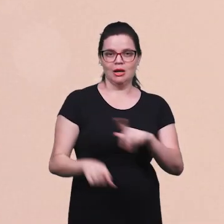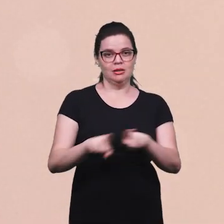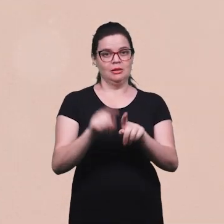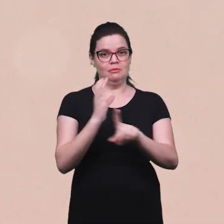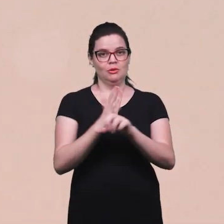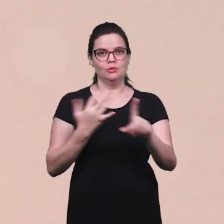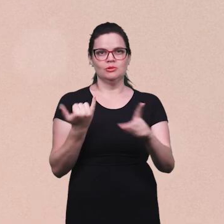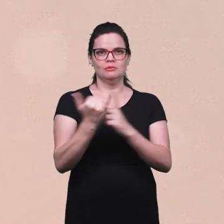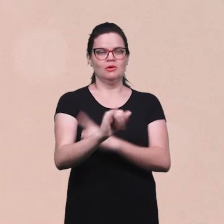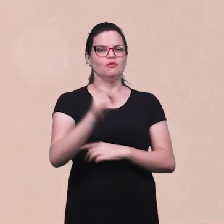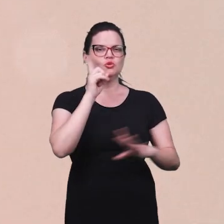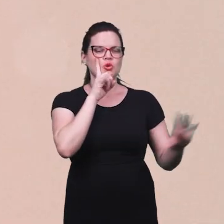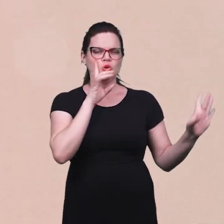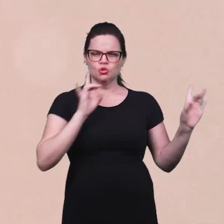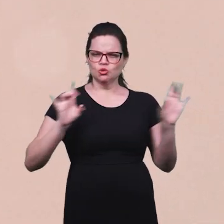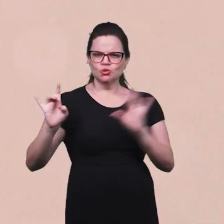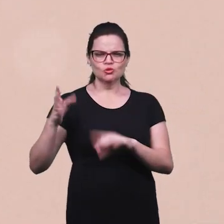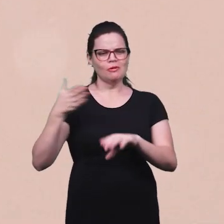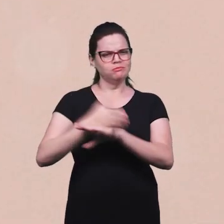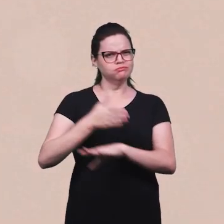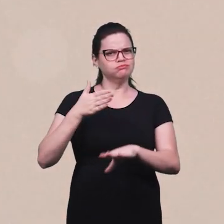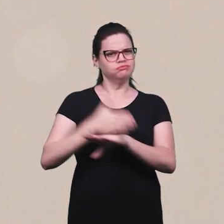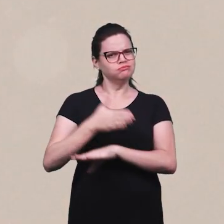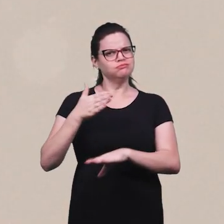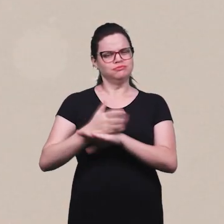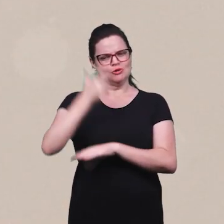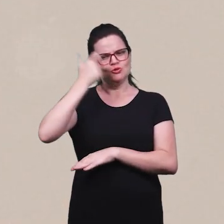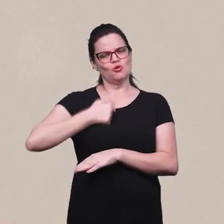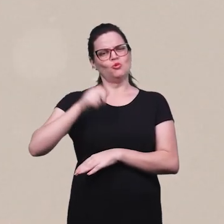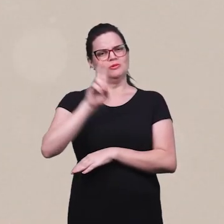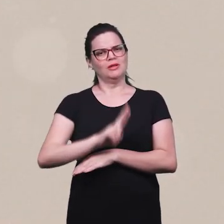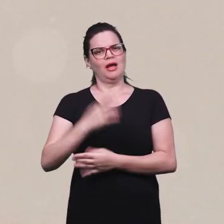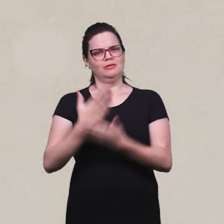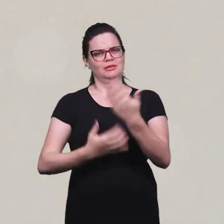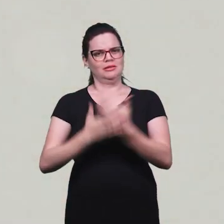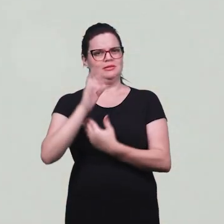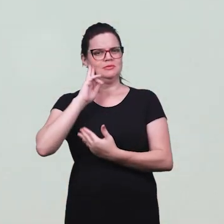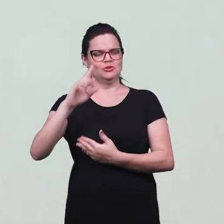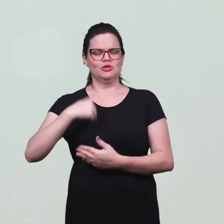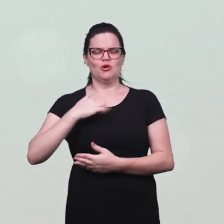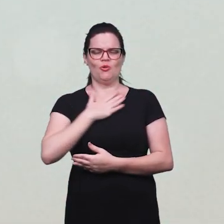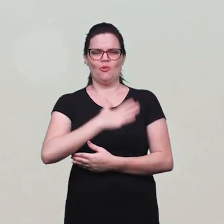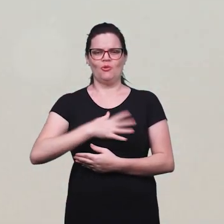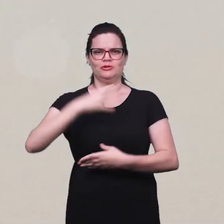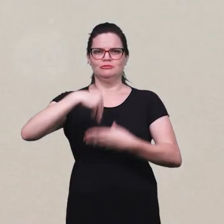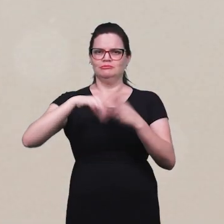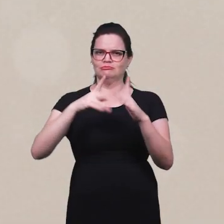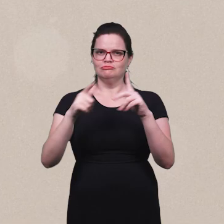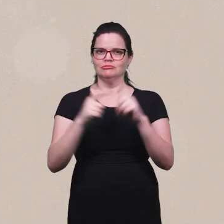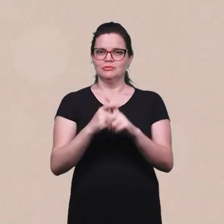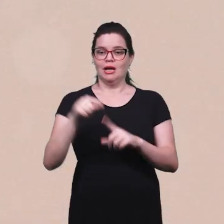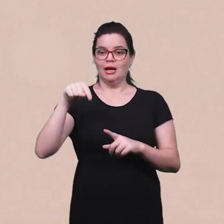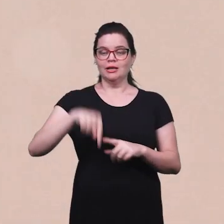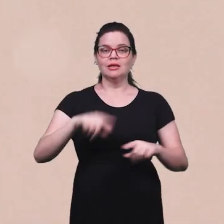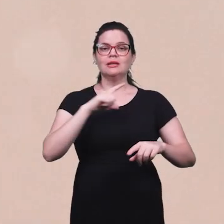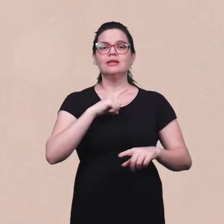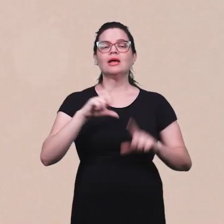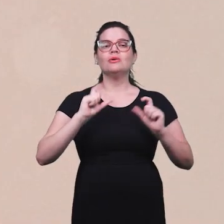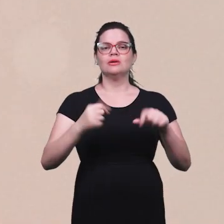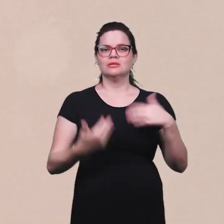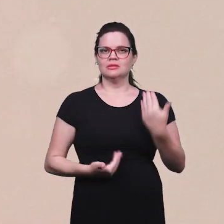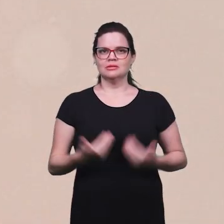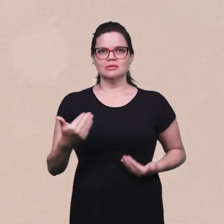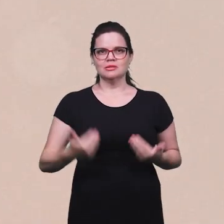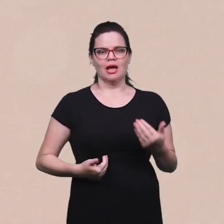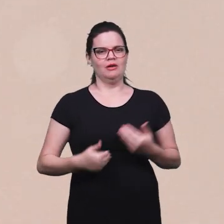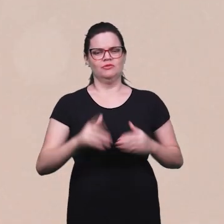a gente sempre, todos os dias não assiste. E aqui é uma honra entrar nessa igreja aqui, que aqui nós temos